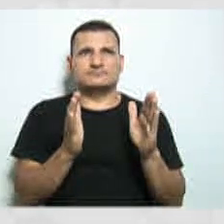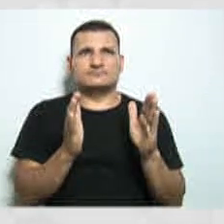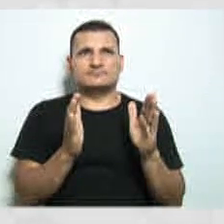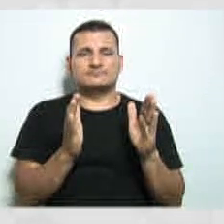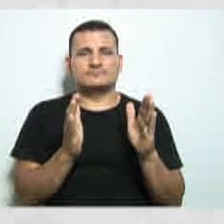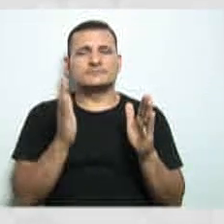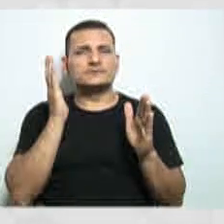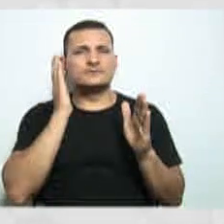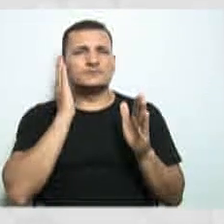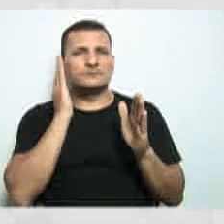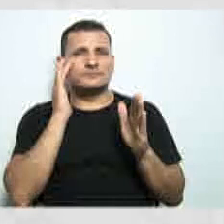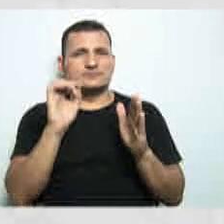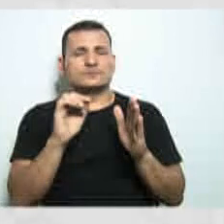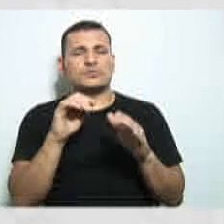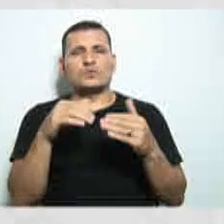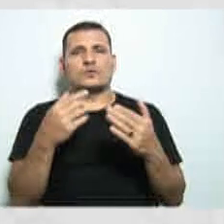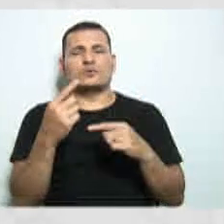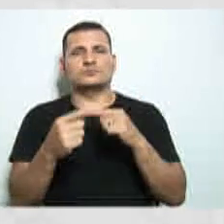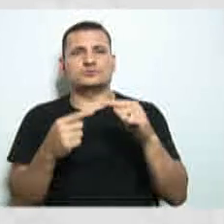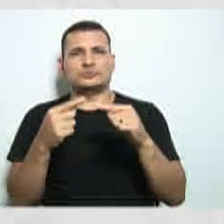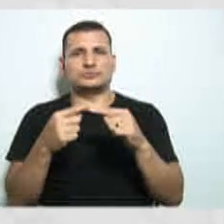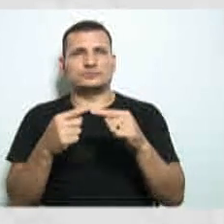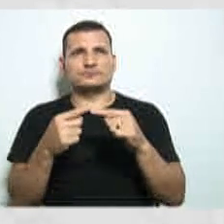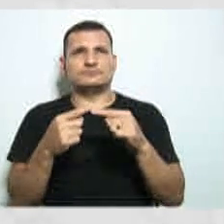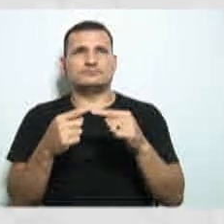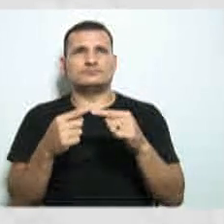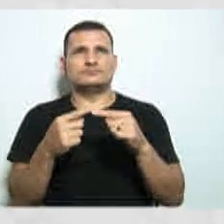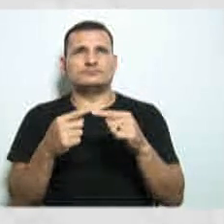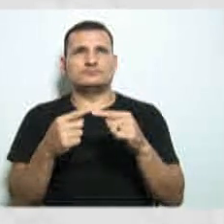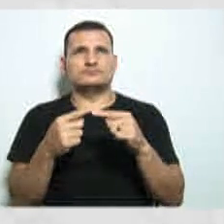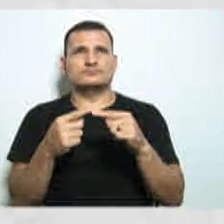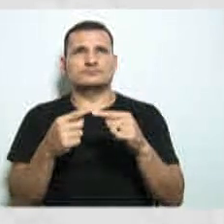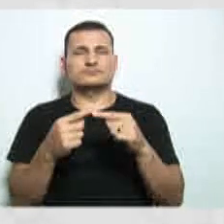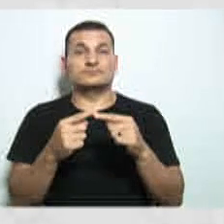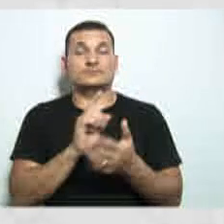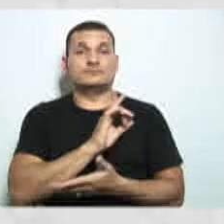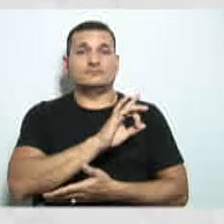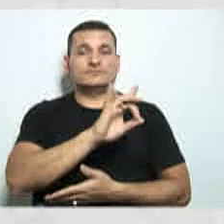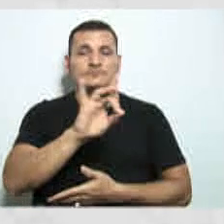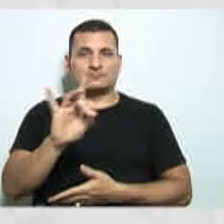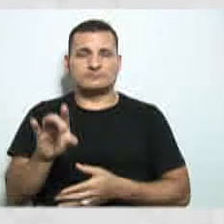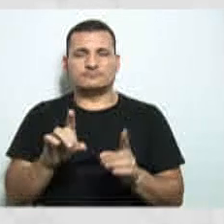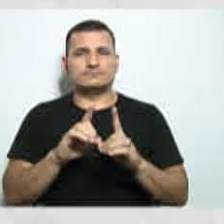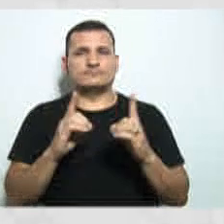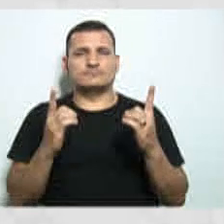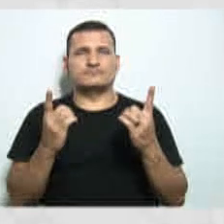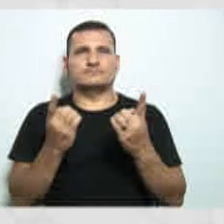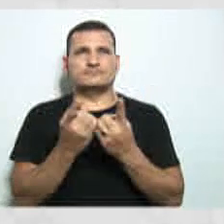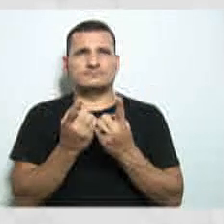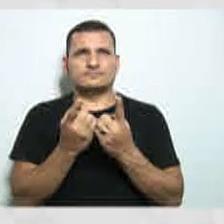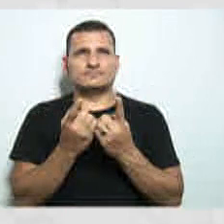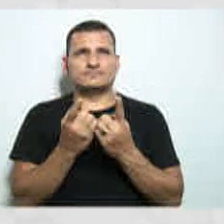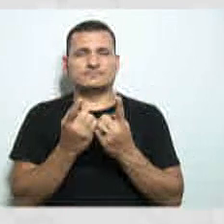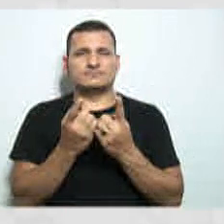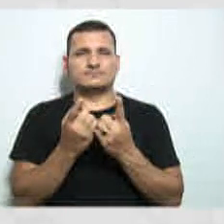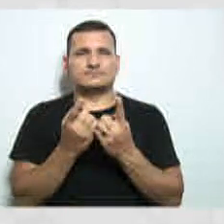definir e atingir os objetivos de cada, olha outra palavra-chave, de cada departamento de